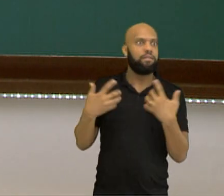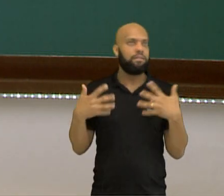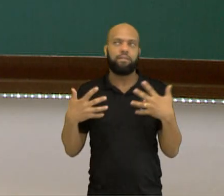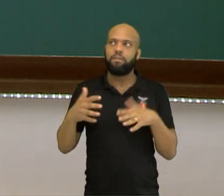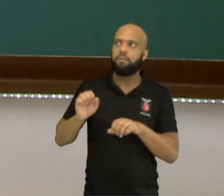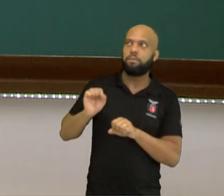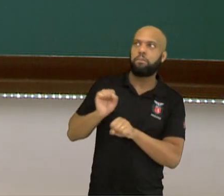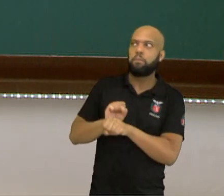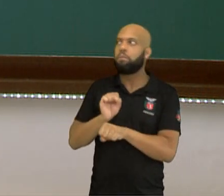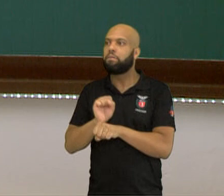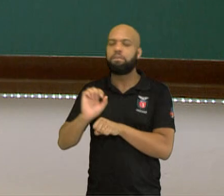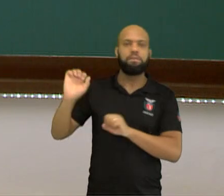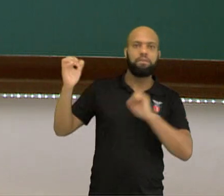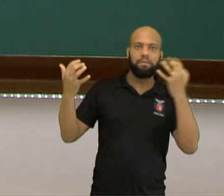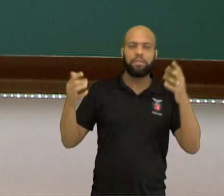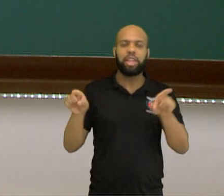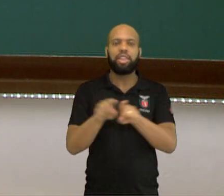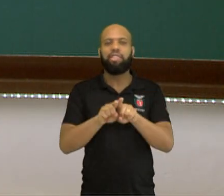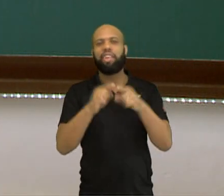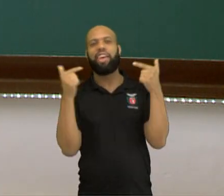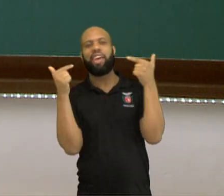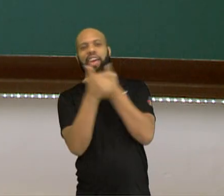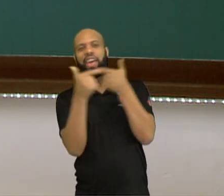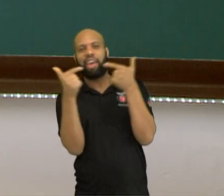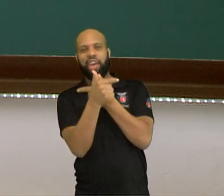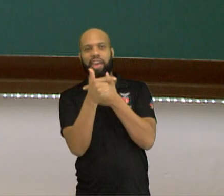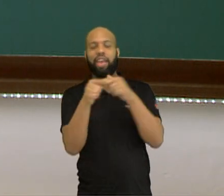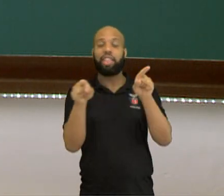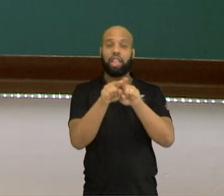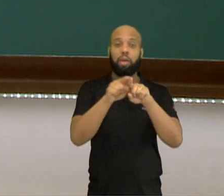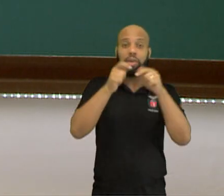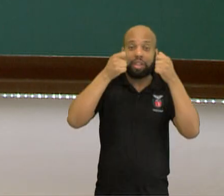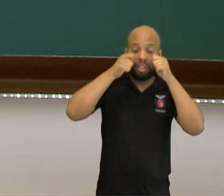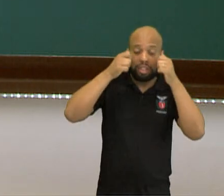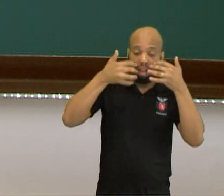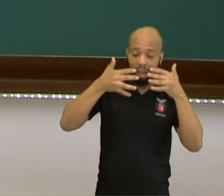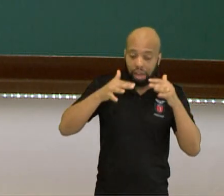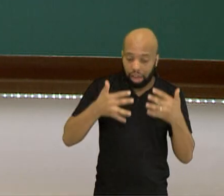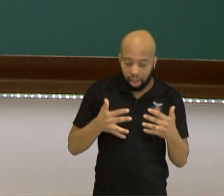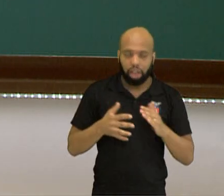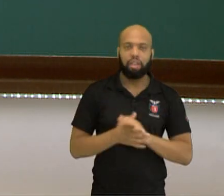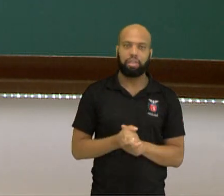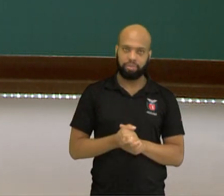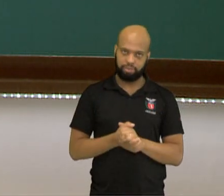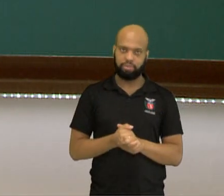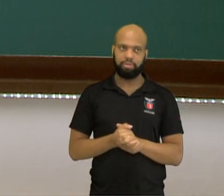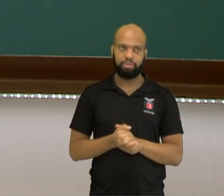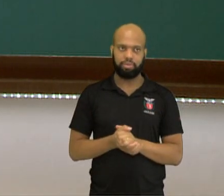né? Tem a comédia, o drama,